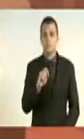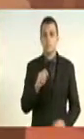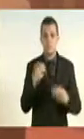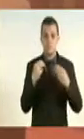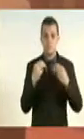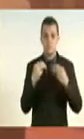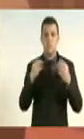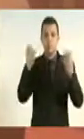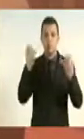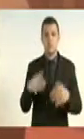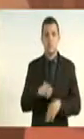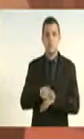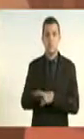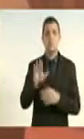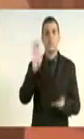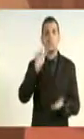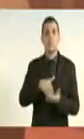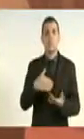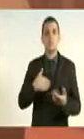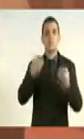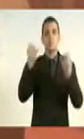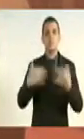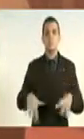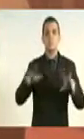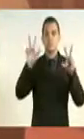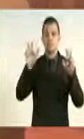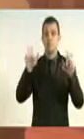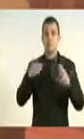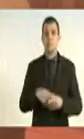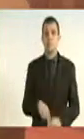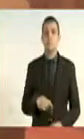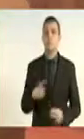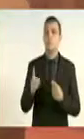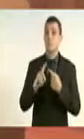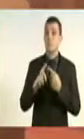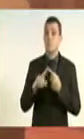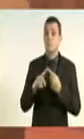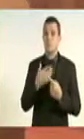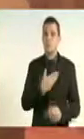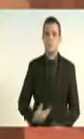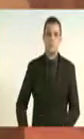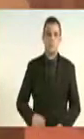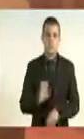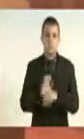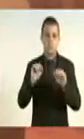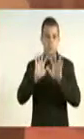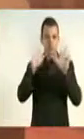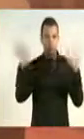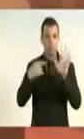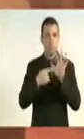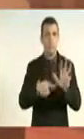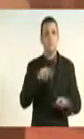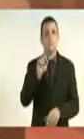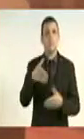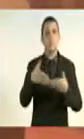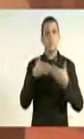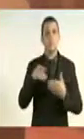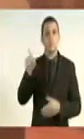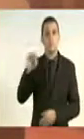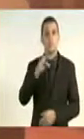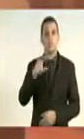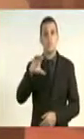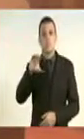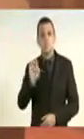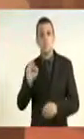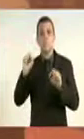últimas conclusões em relação ao tema que vim tratar aqui. Primeiro, a transparência do governo do Estado, deputado Zé Inácio, em solicitar uma consulta formal ao Tribunal de Contas do